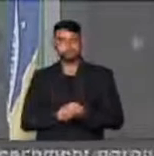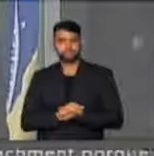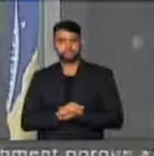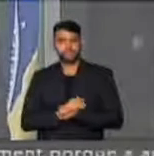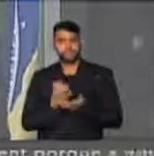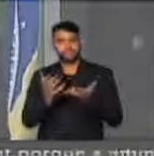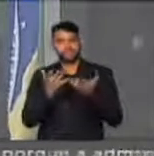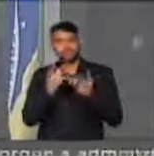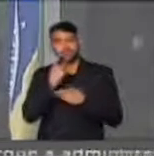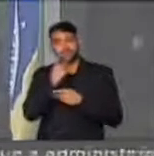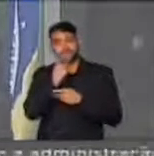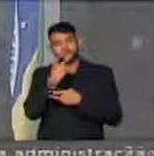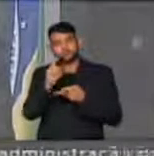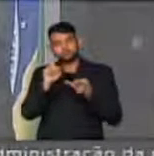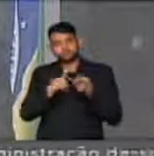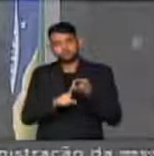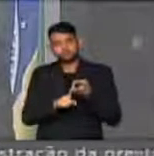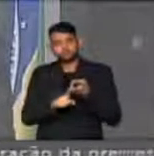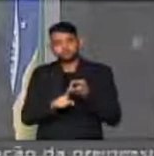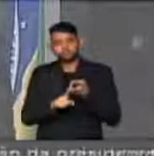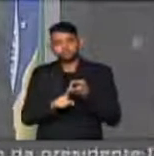Eu queria dizer também